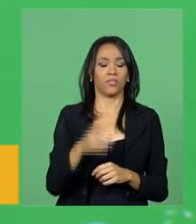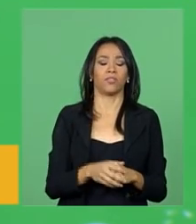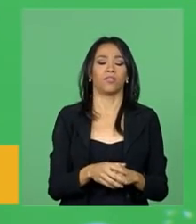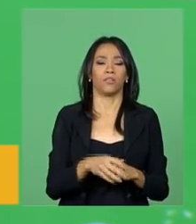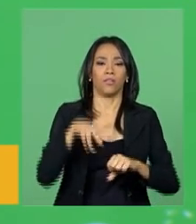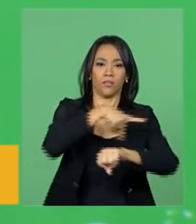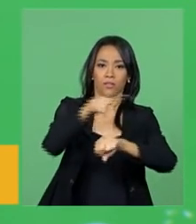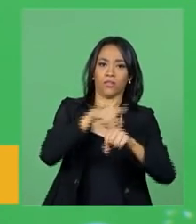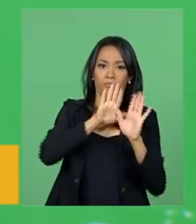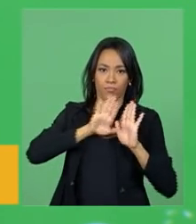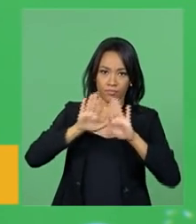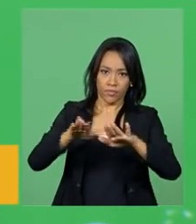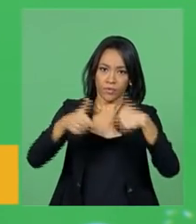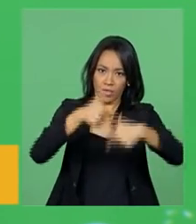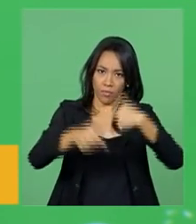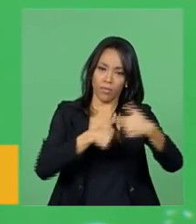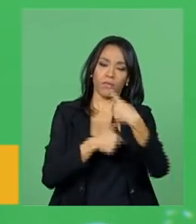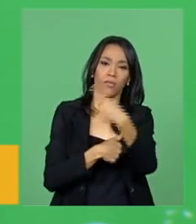forças